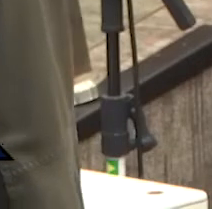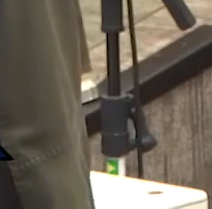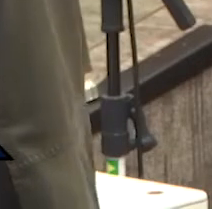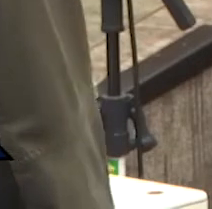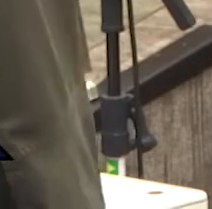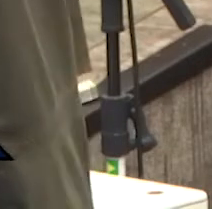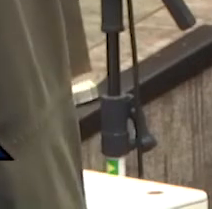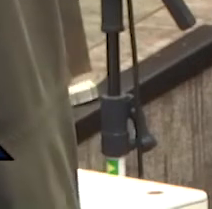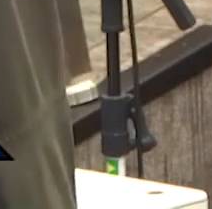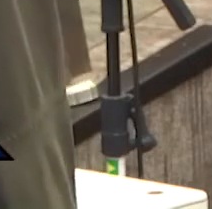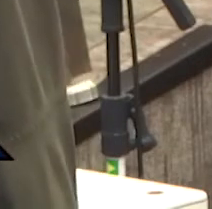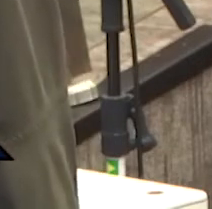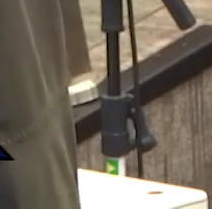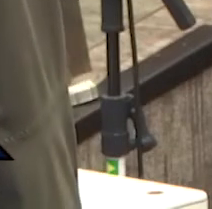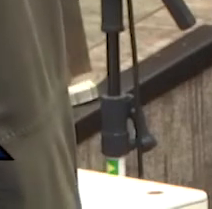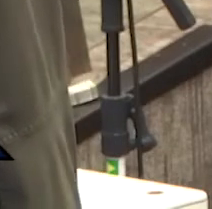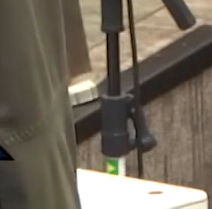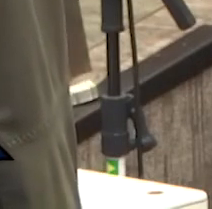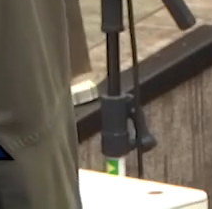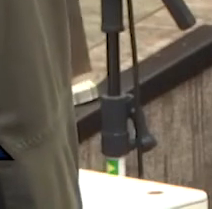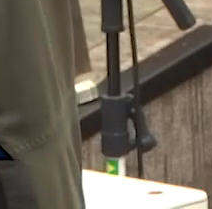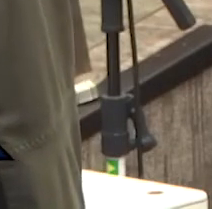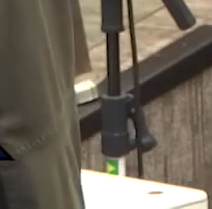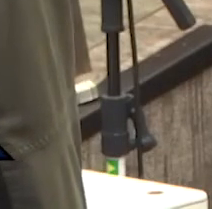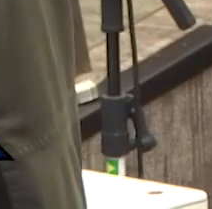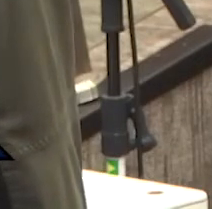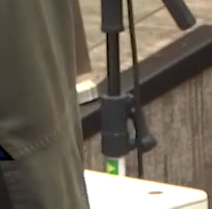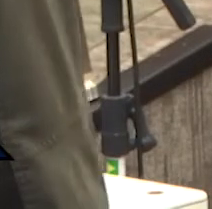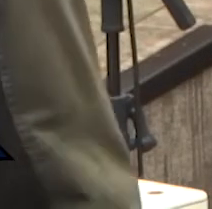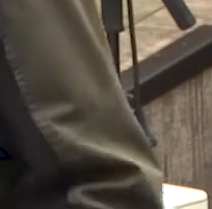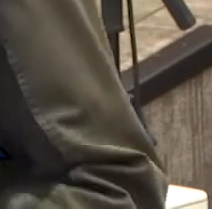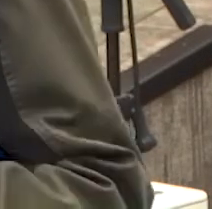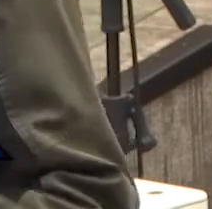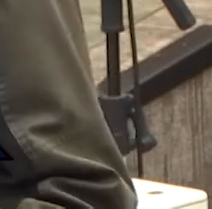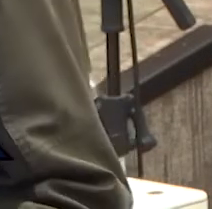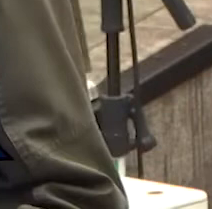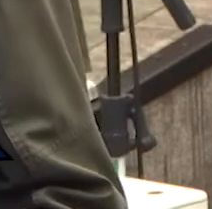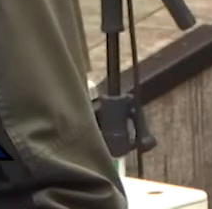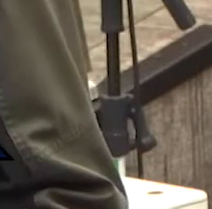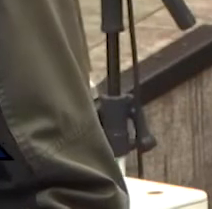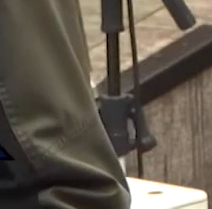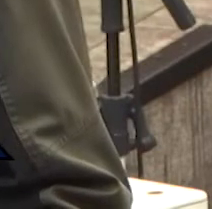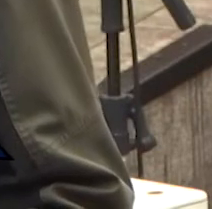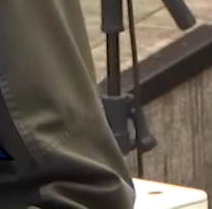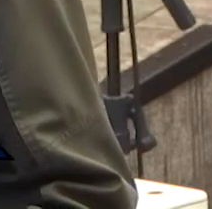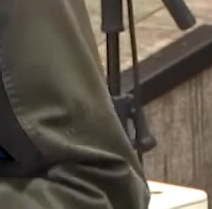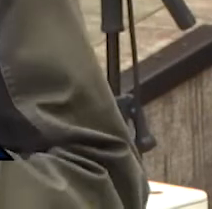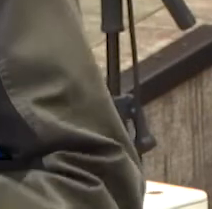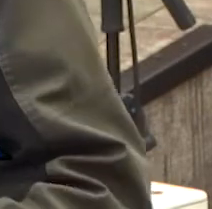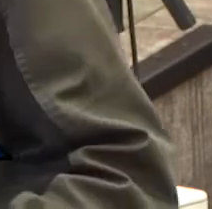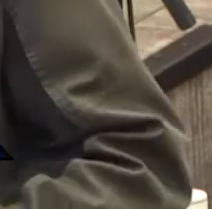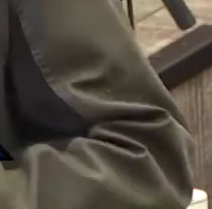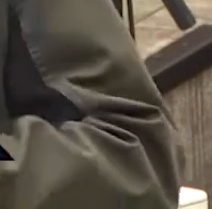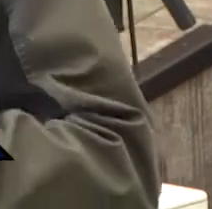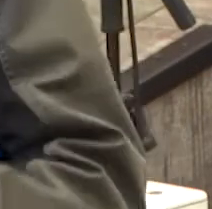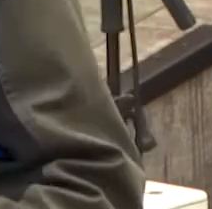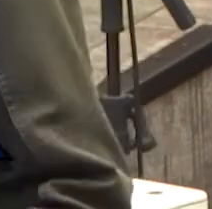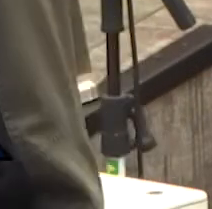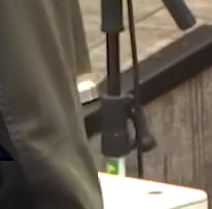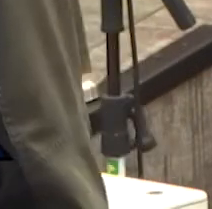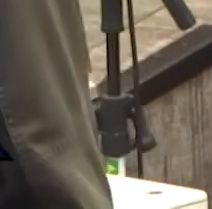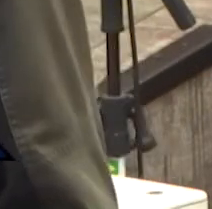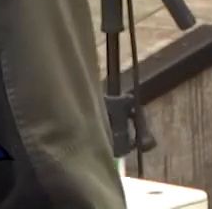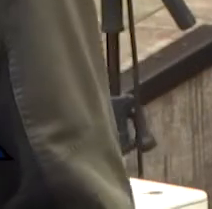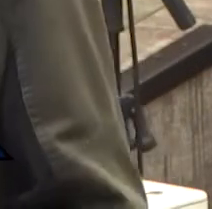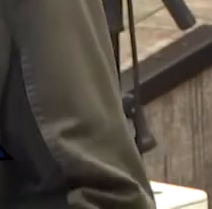sobre convocação da Secretaria. E os próximos passos é forçar que a Secretaria intermediar,